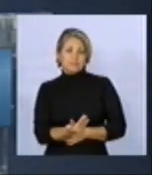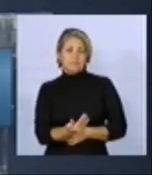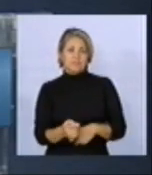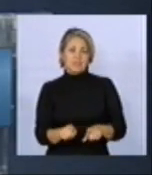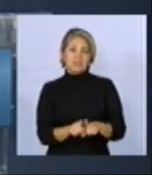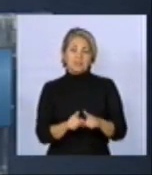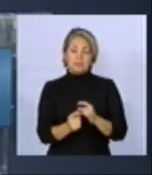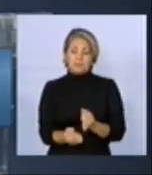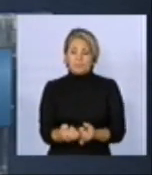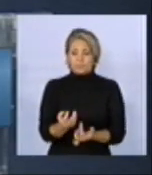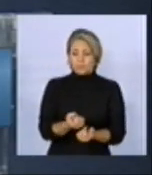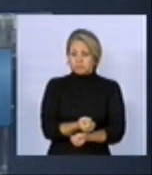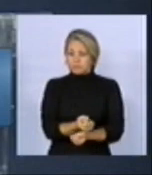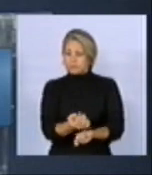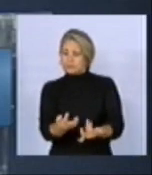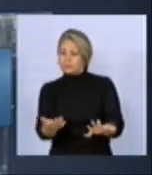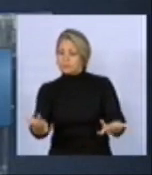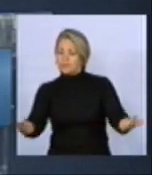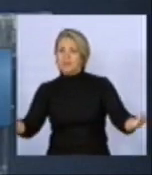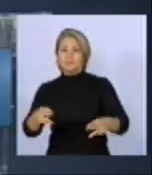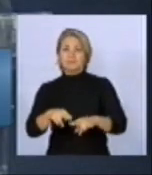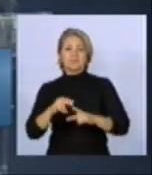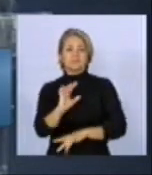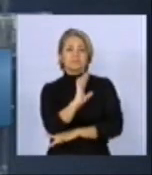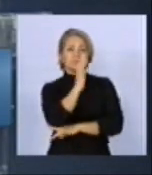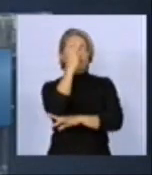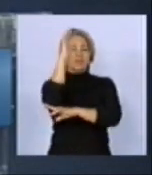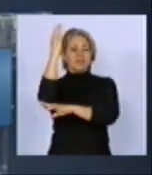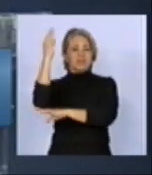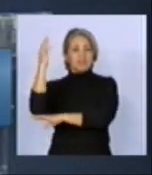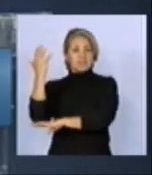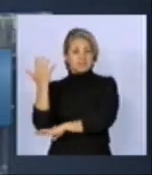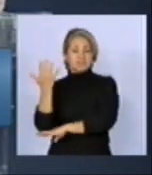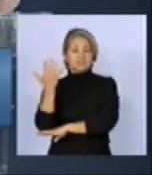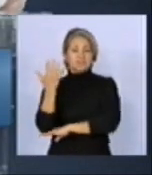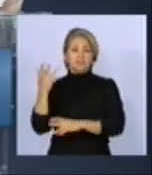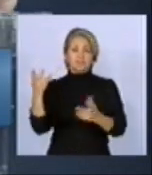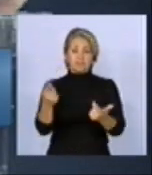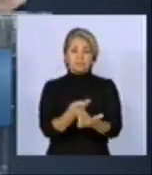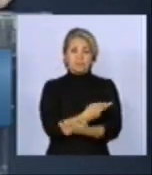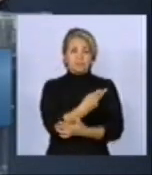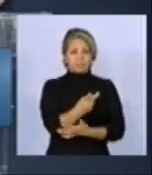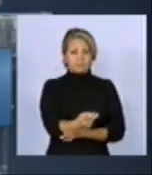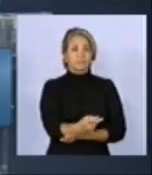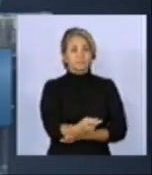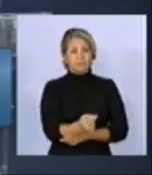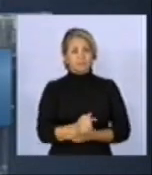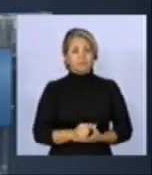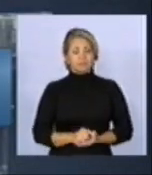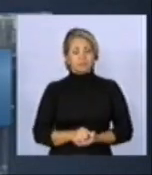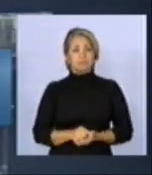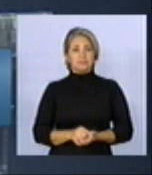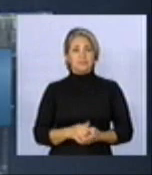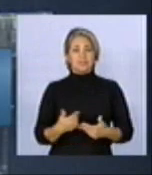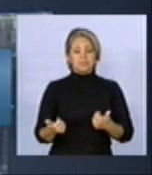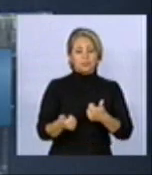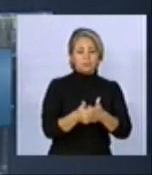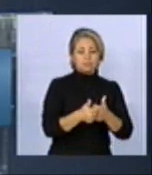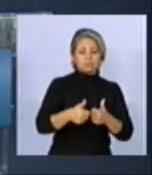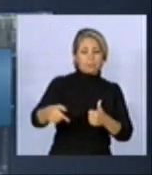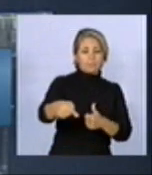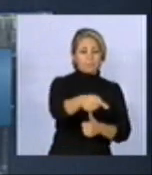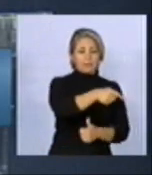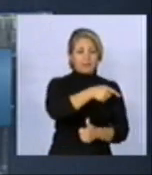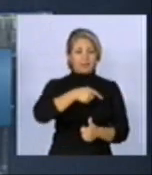quando esse fogo se espalha paraas florestas ã pras florestas eh que estão ali ao redor do